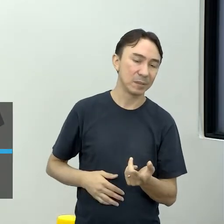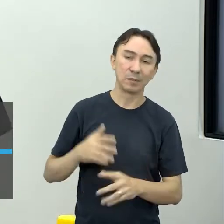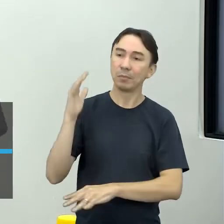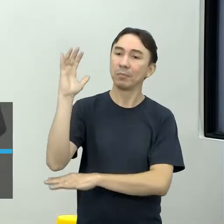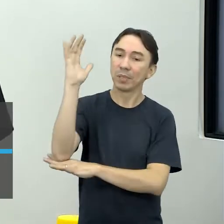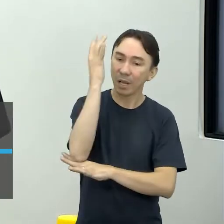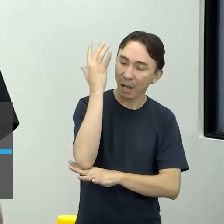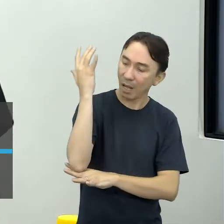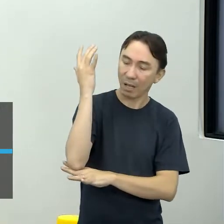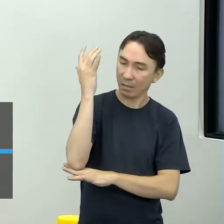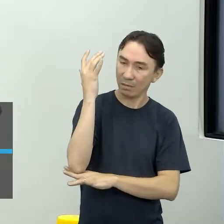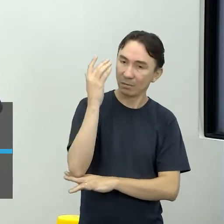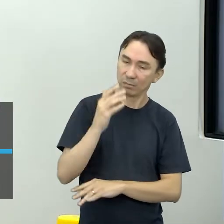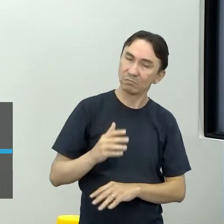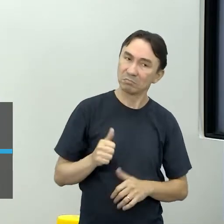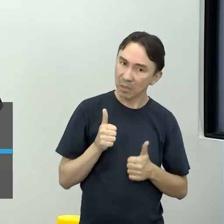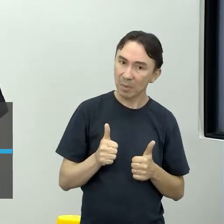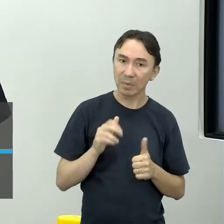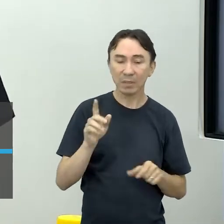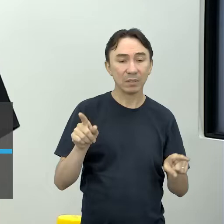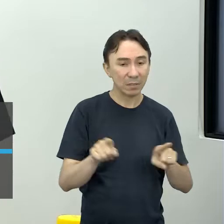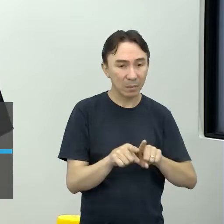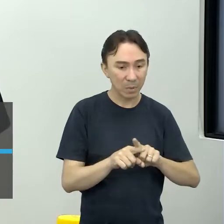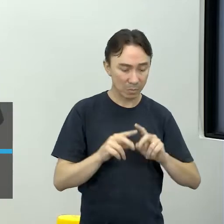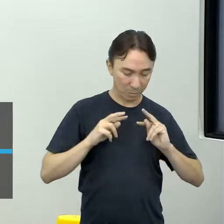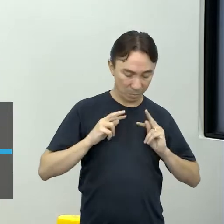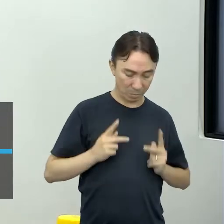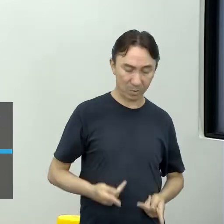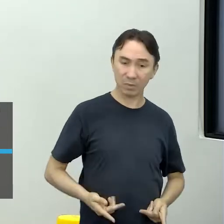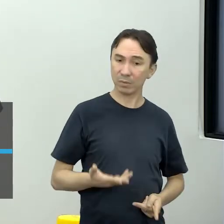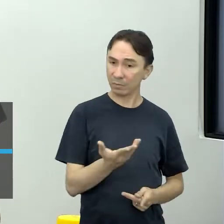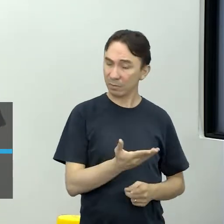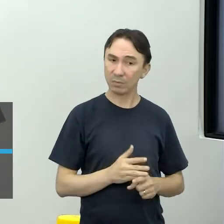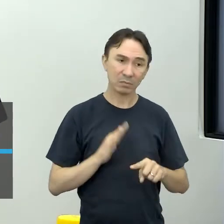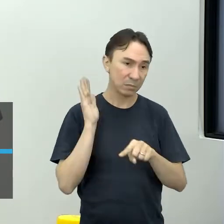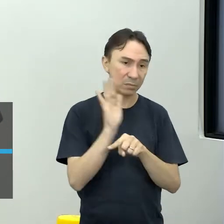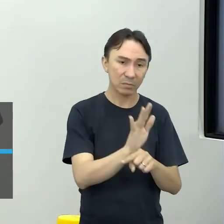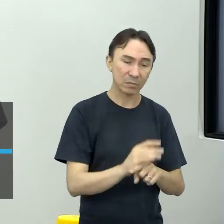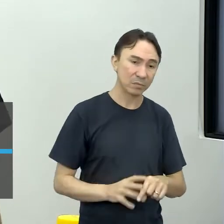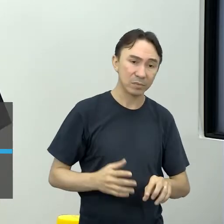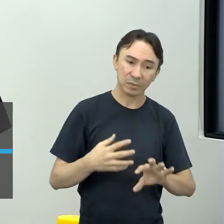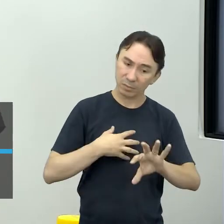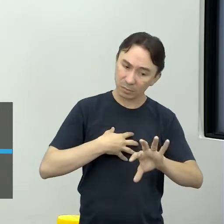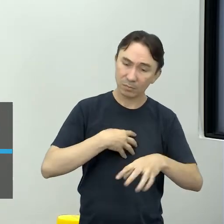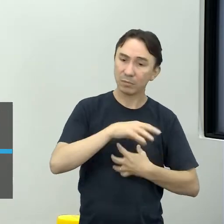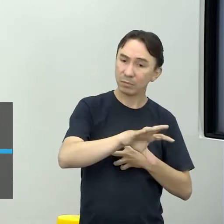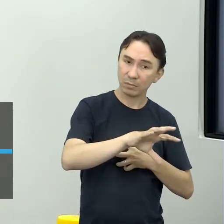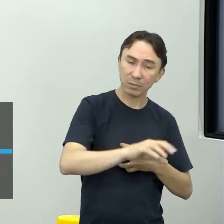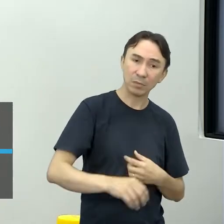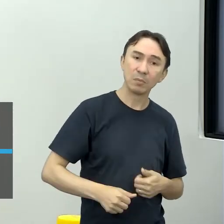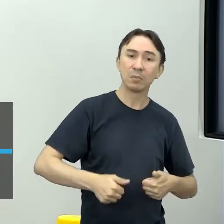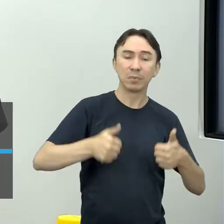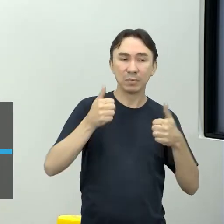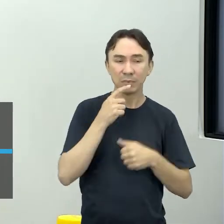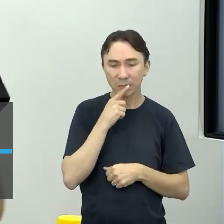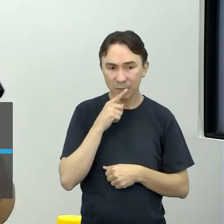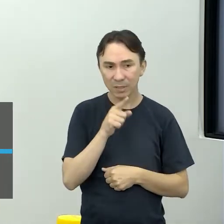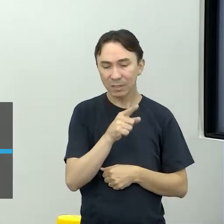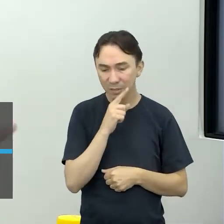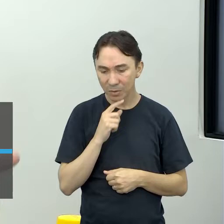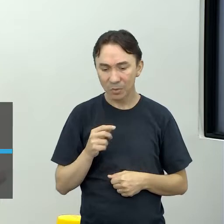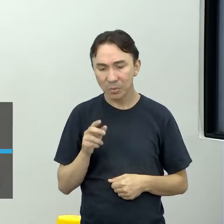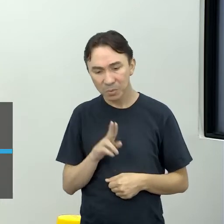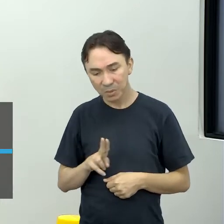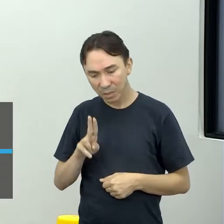Porque você acaba tendo uma maior empatia pelo que você está consumindo, pelas pessoas que estão ao seu redor, você começa a entender a importância daquilo, não só nos